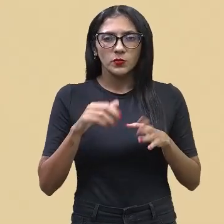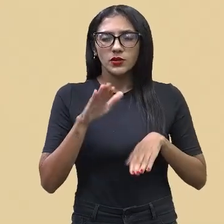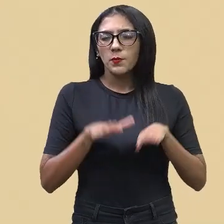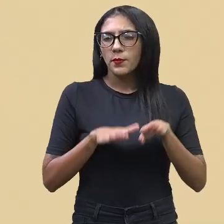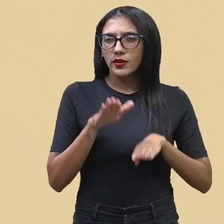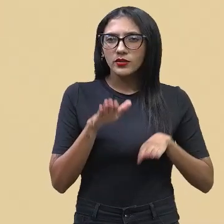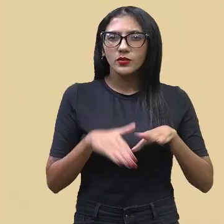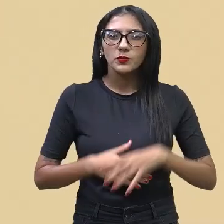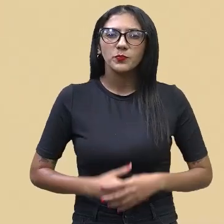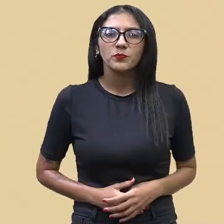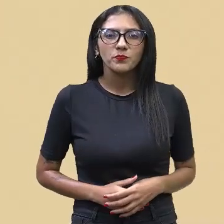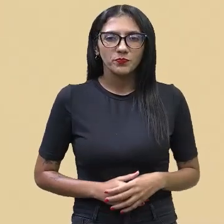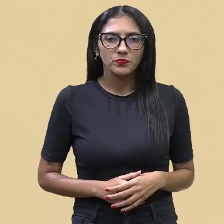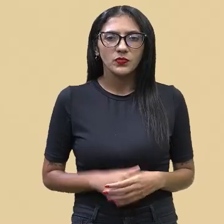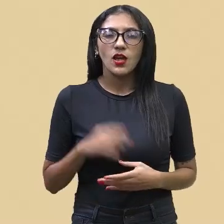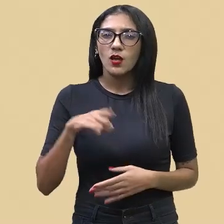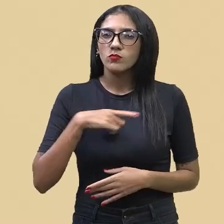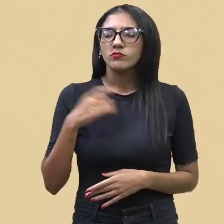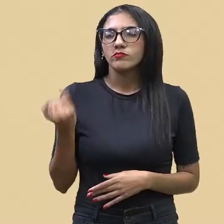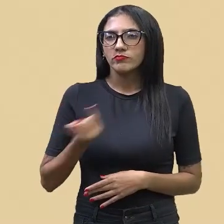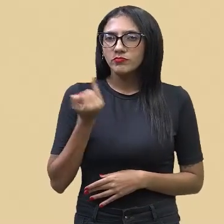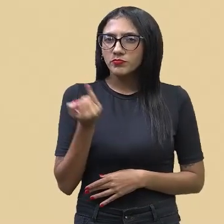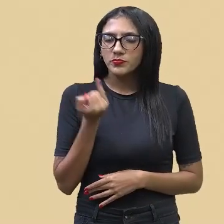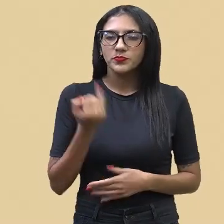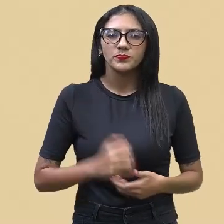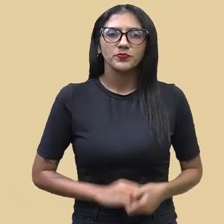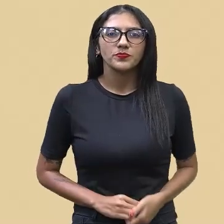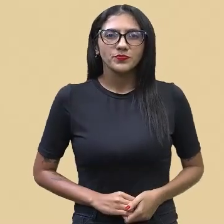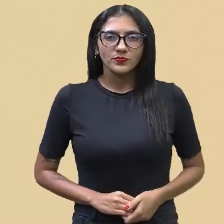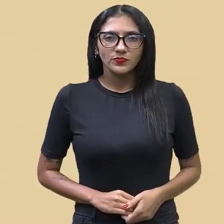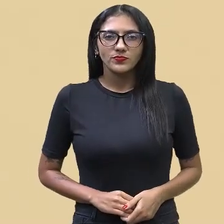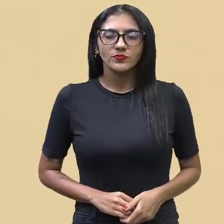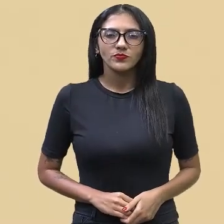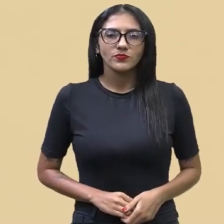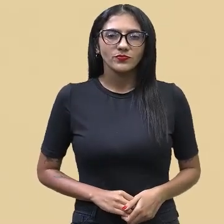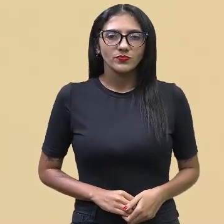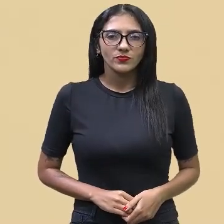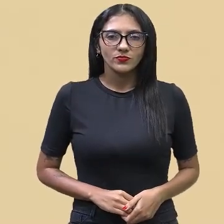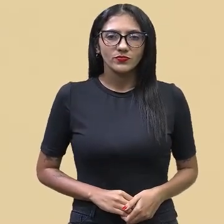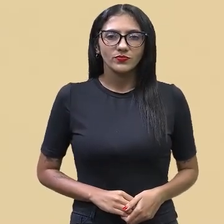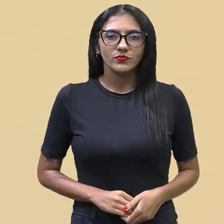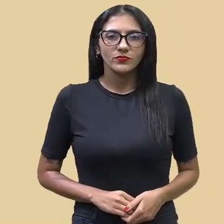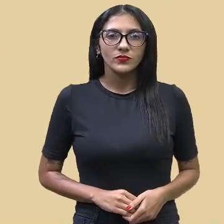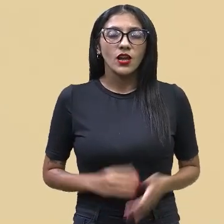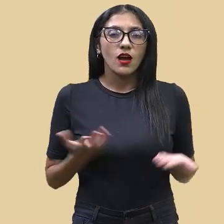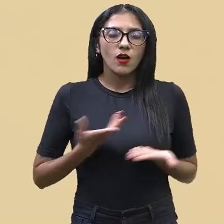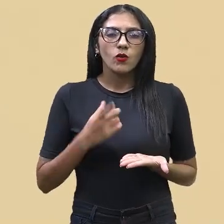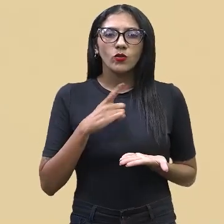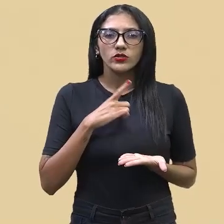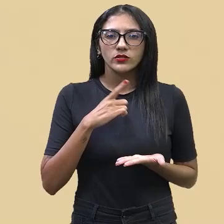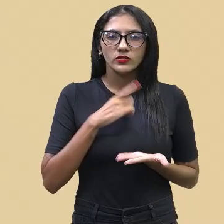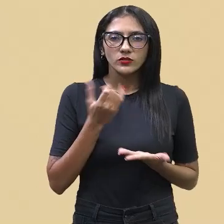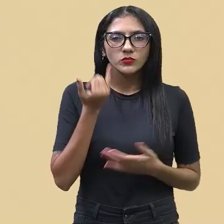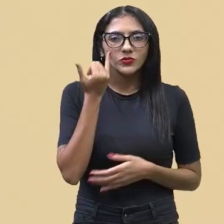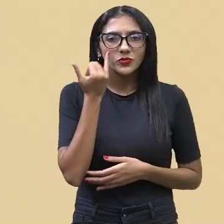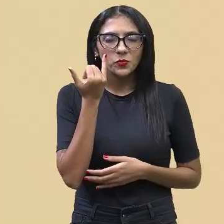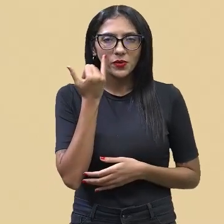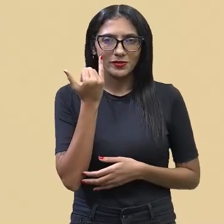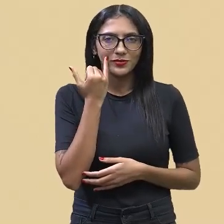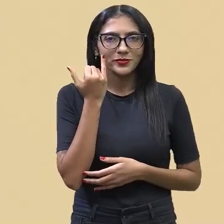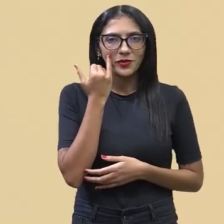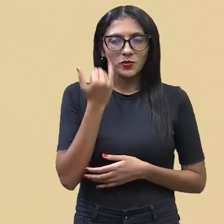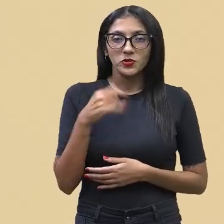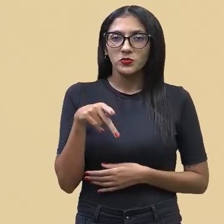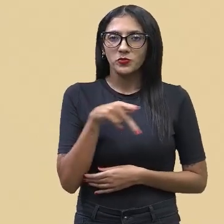temática. Isso é altamente enriquecedor. Eu trouxe aqui uma mensagem de uma professora nossa aqui,